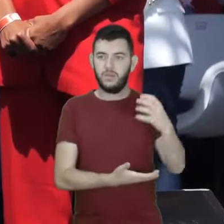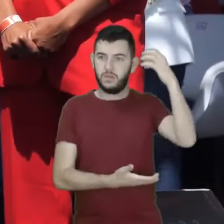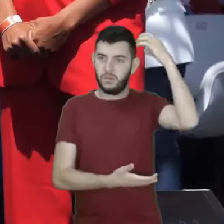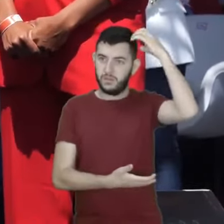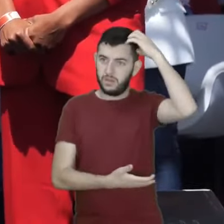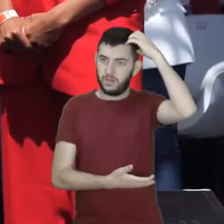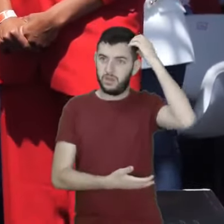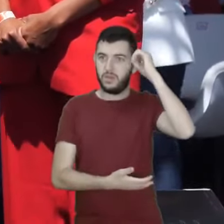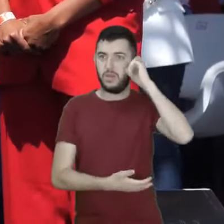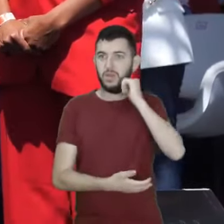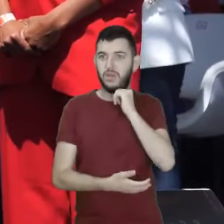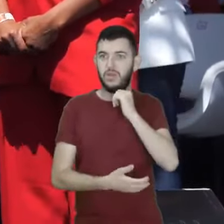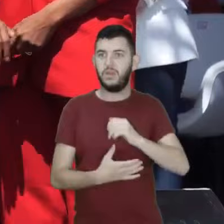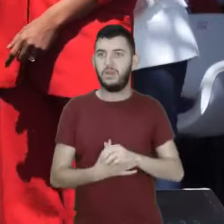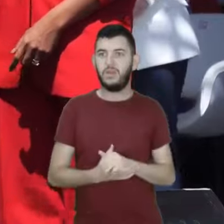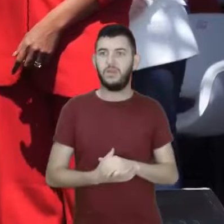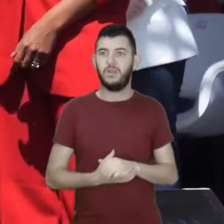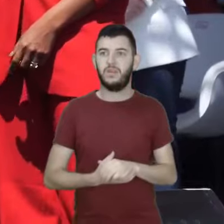momento.